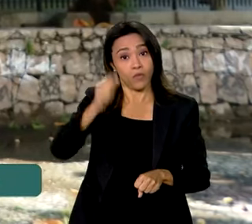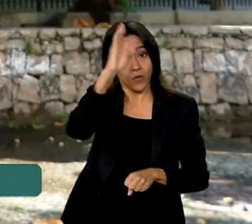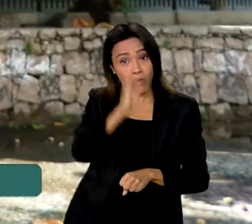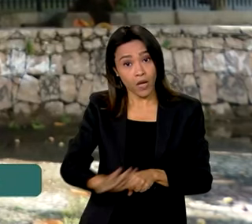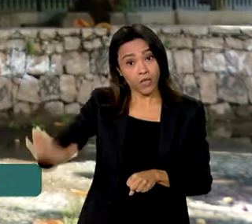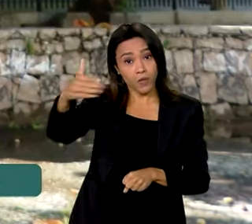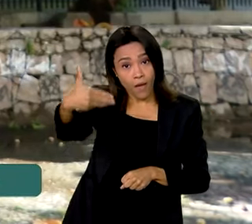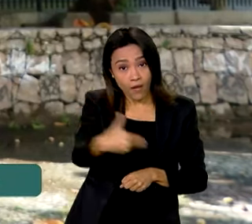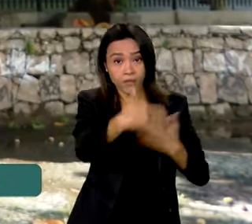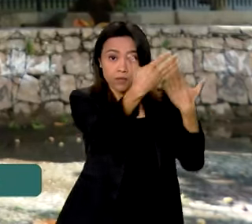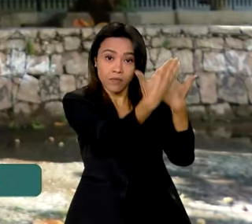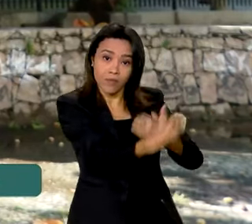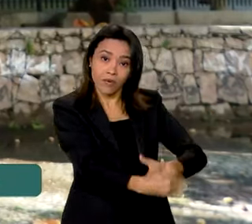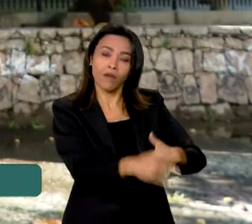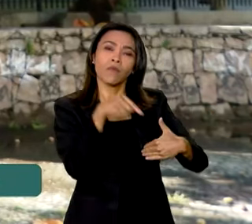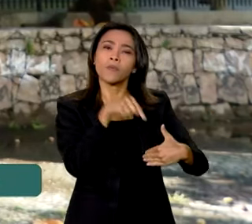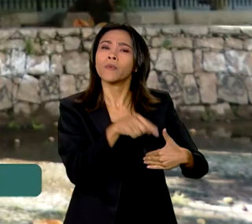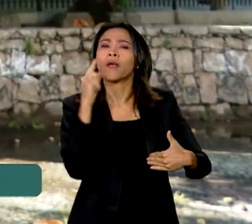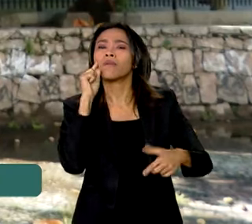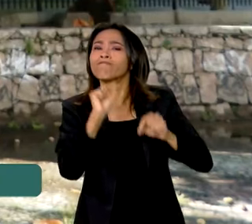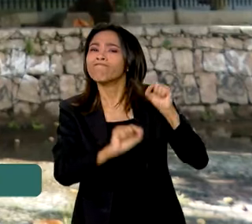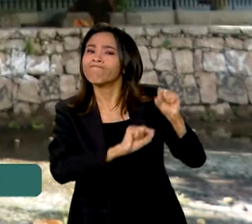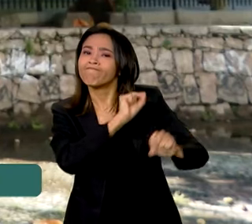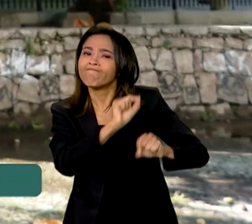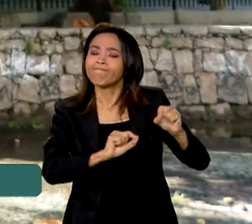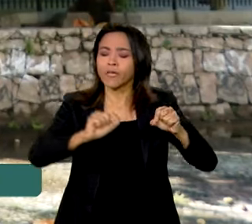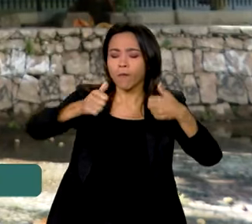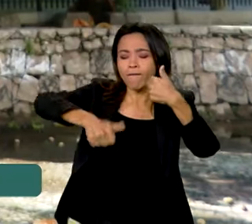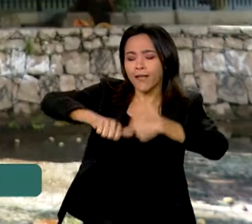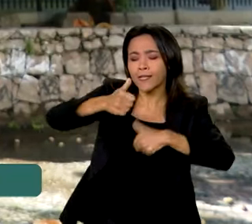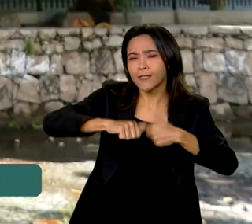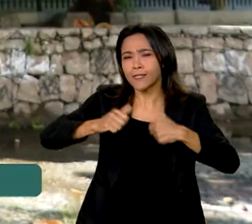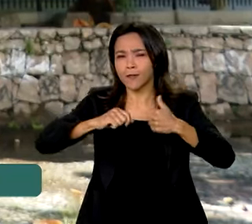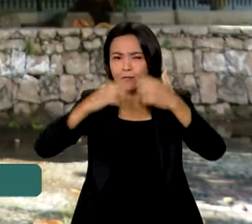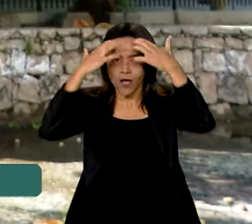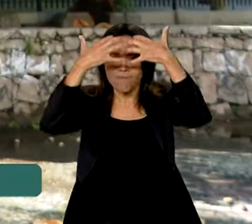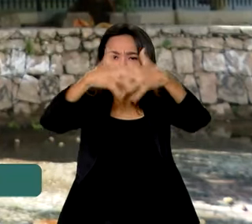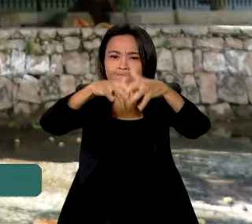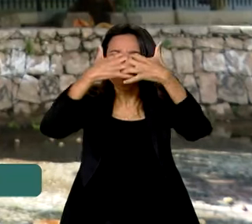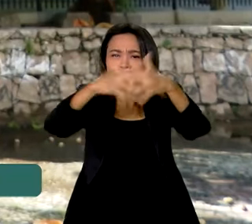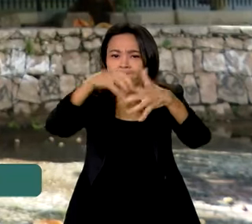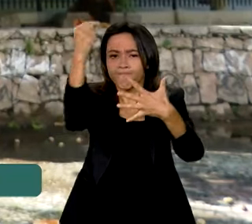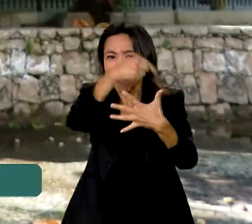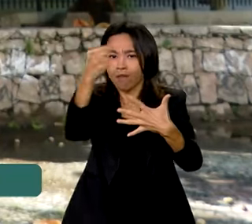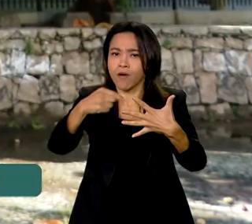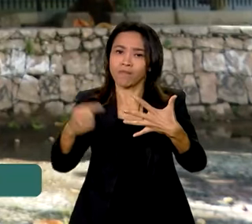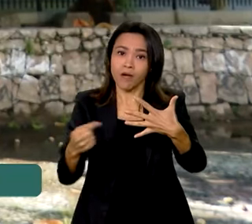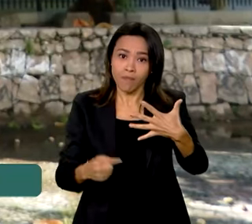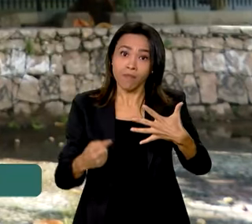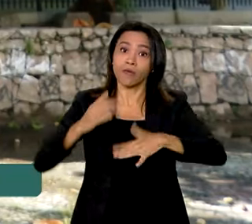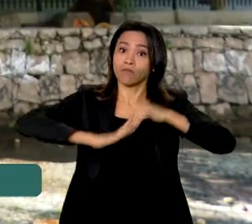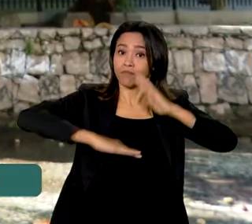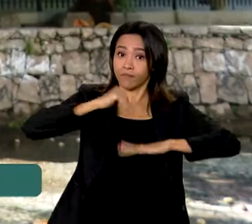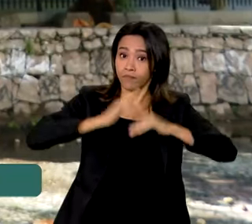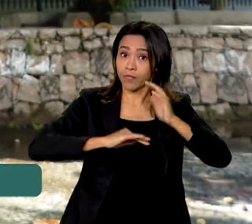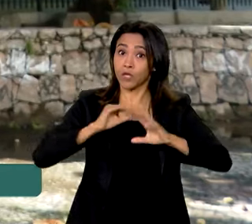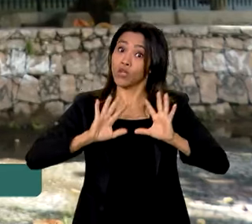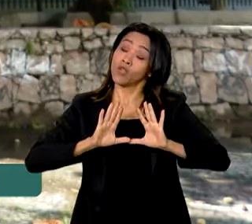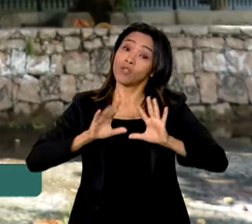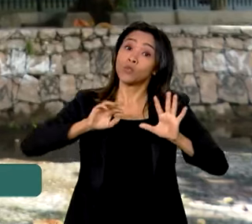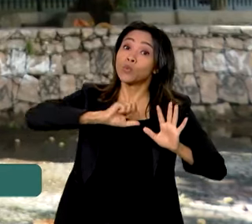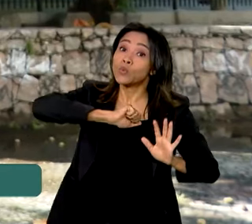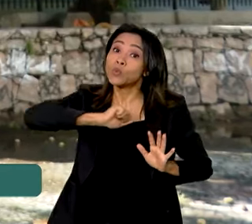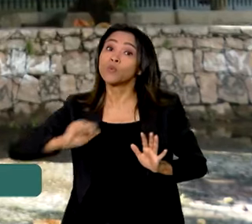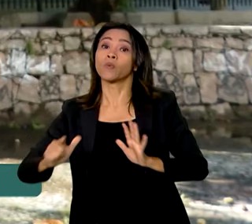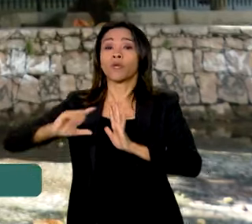devem privilegiar mais aquela avaliação focada na competência docente, mais do que nos conteúdos de cada disciplina. Também vão medir